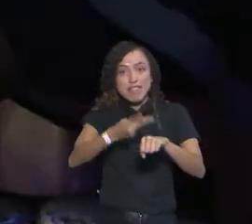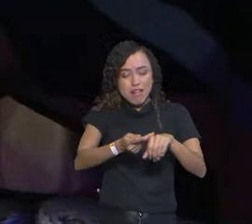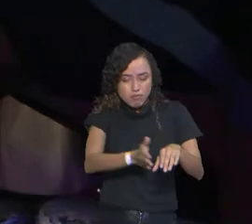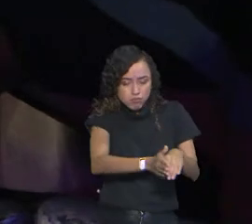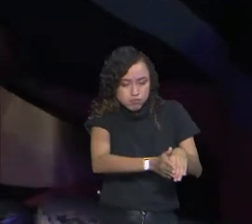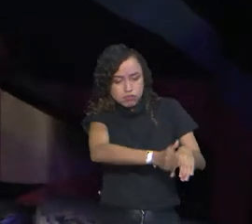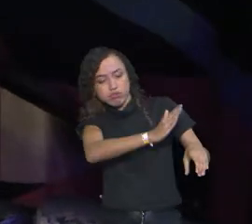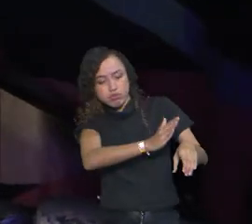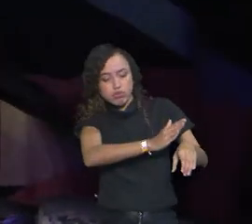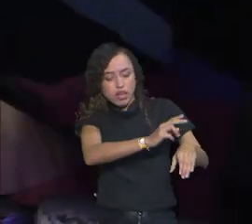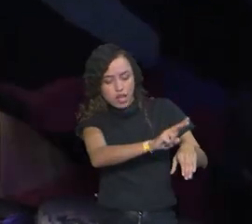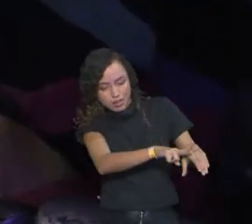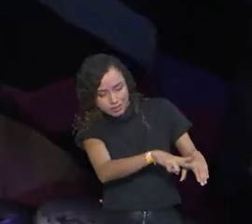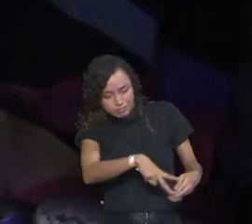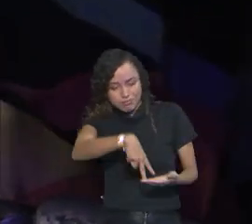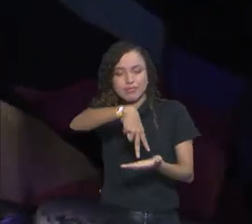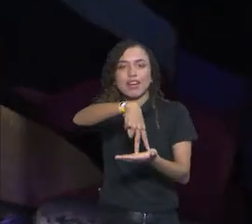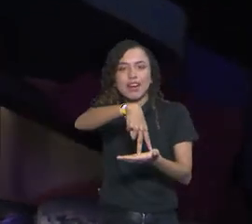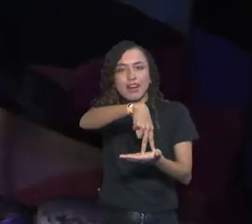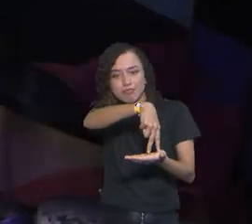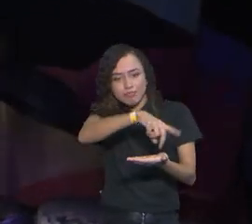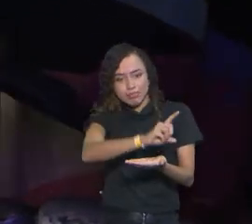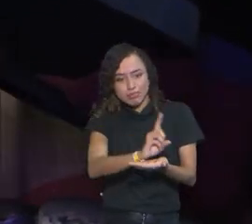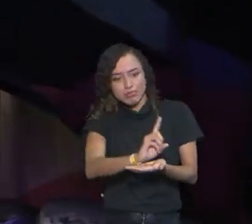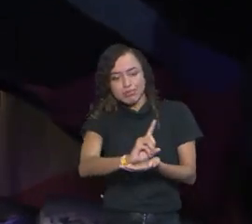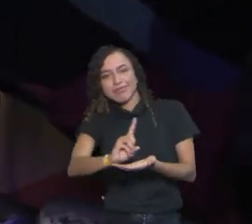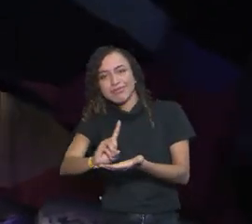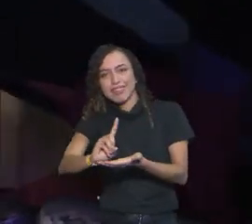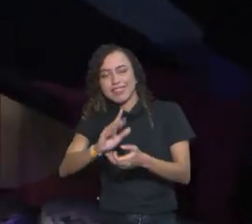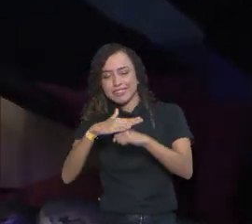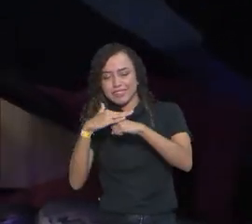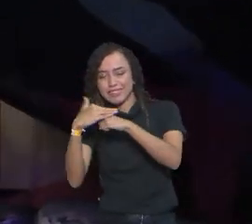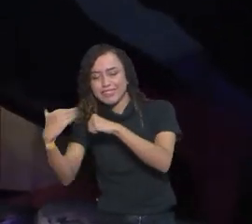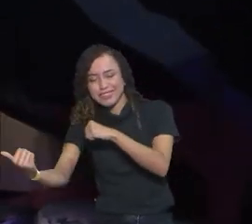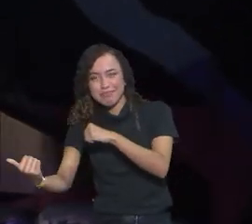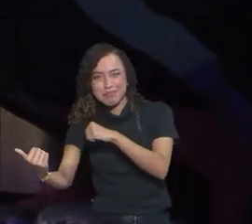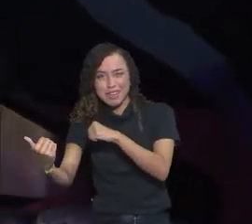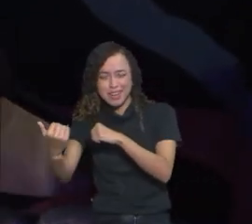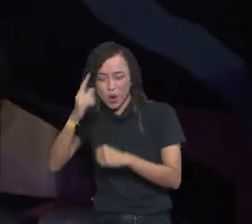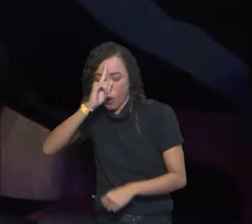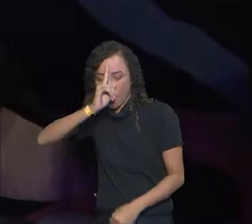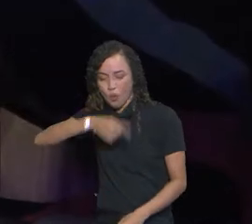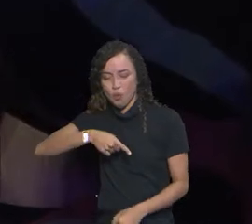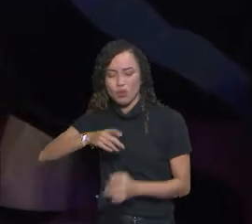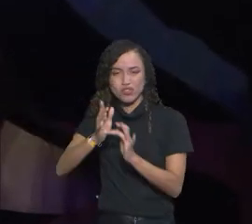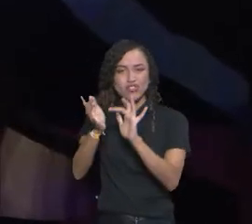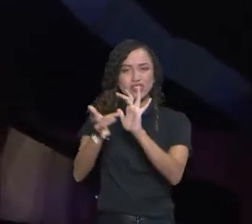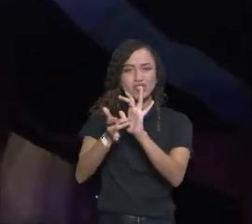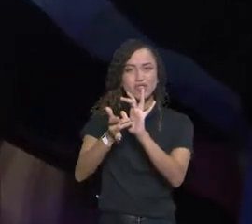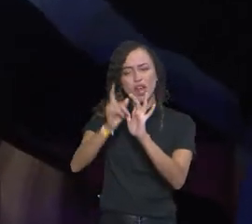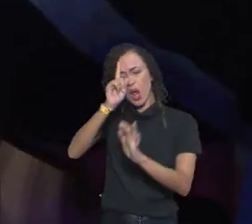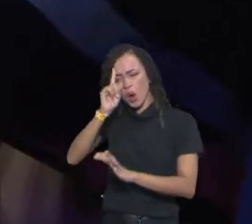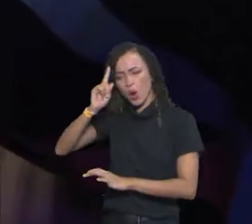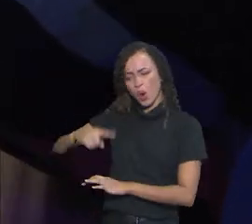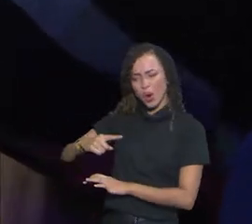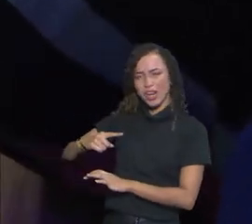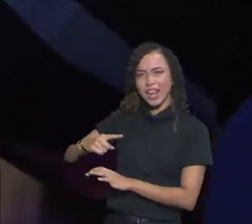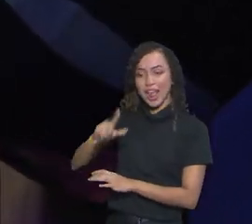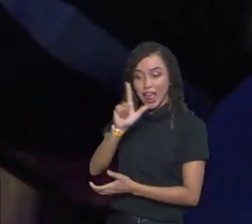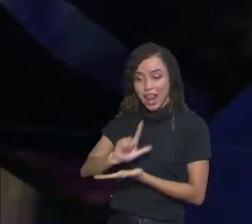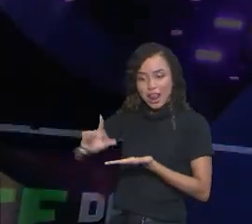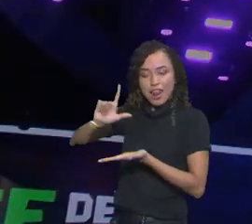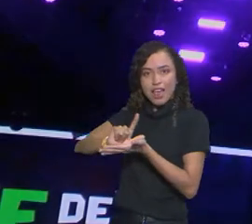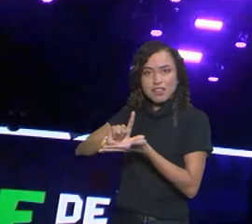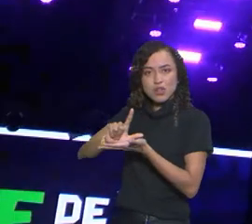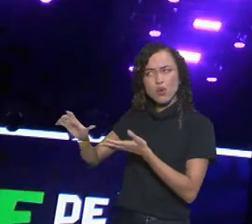Sepultura para que aquele homem fosse atendesse ao chamado uma ordem quando a ordem foi dado